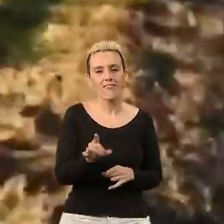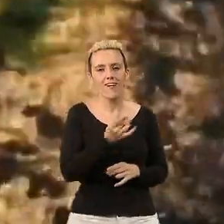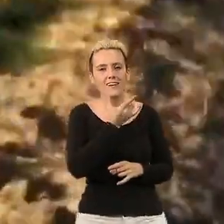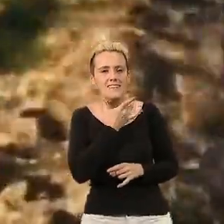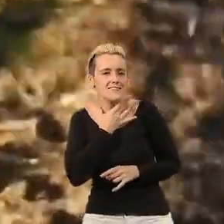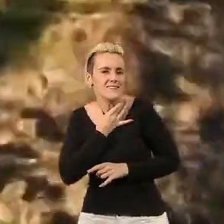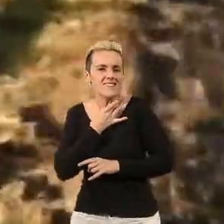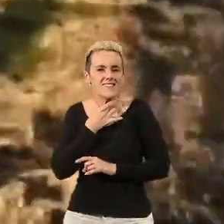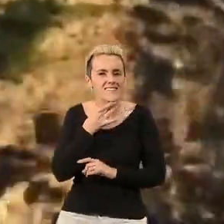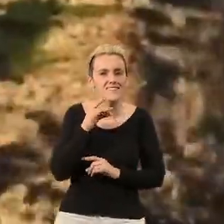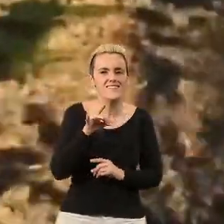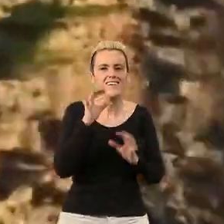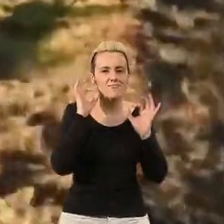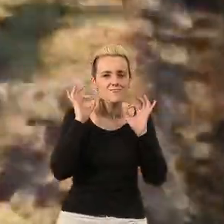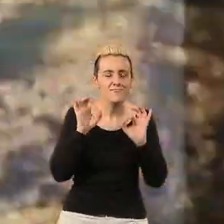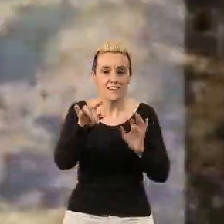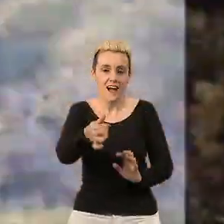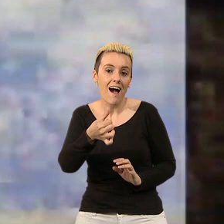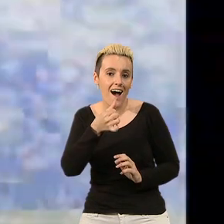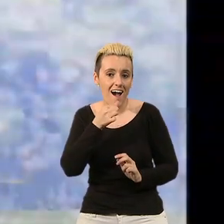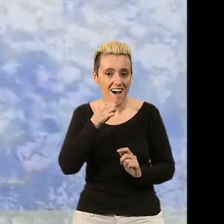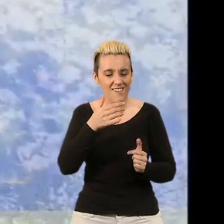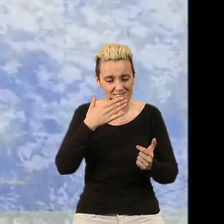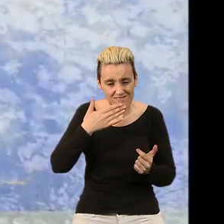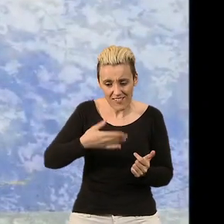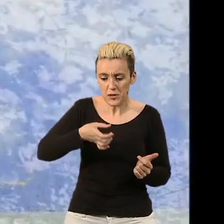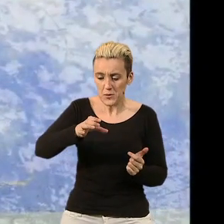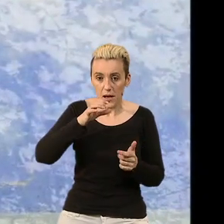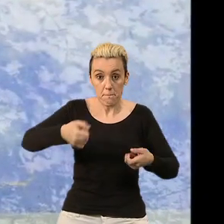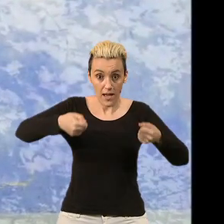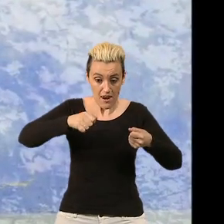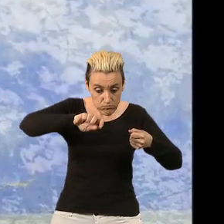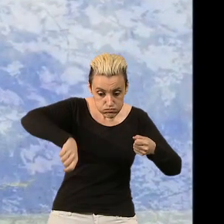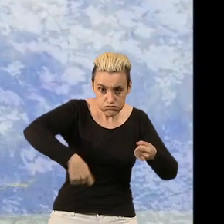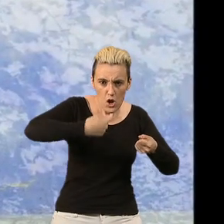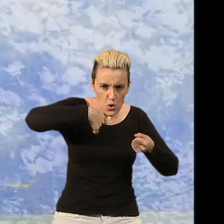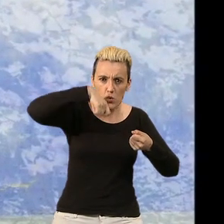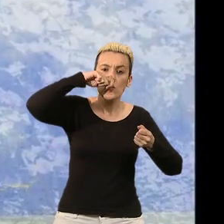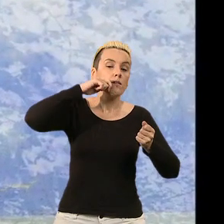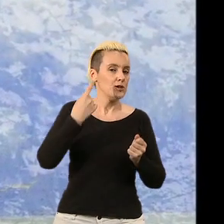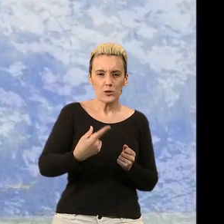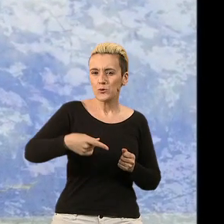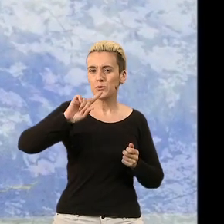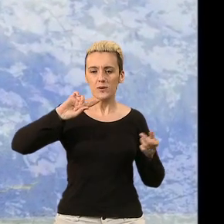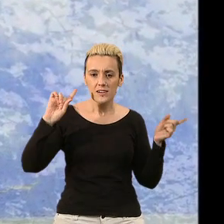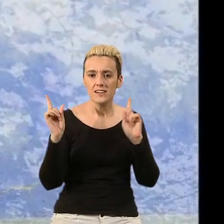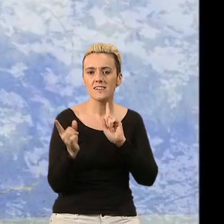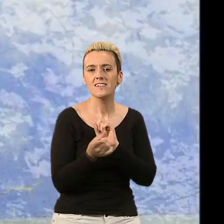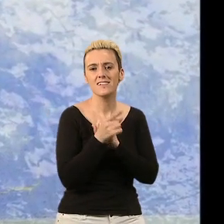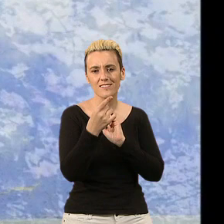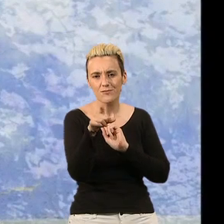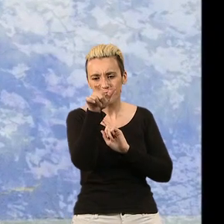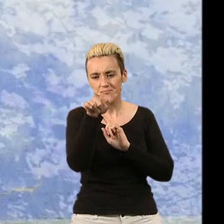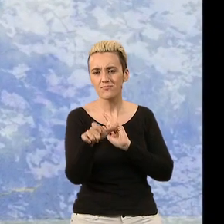sede, amor da mágoa, não me deixes pela panela, dá-me pela tua boca, que